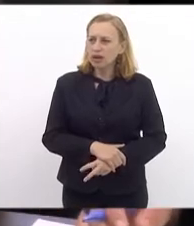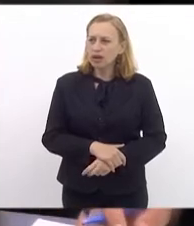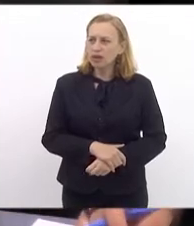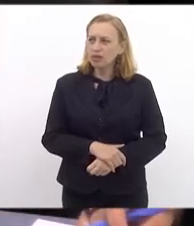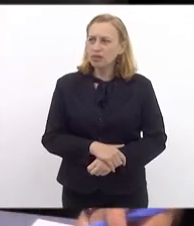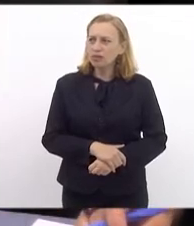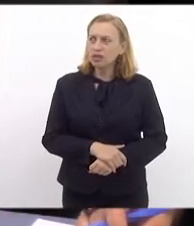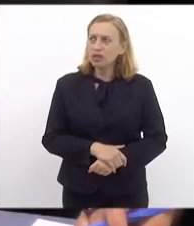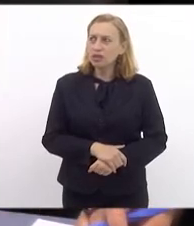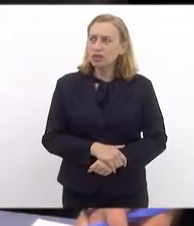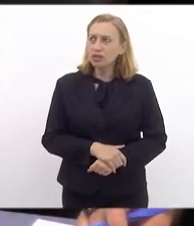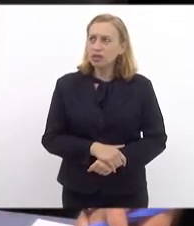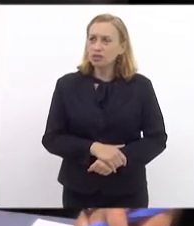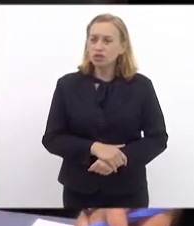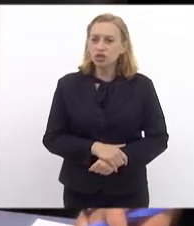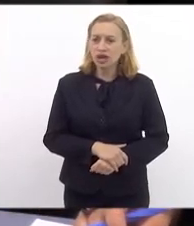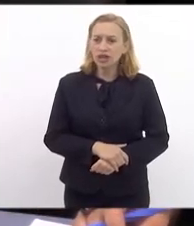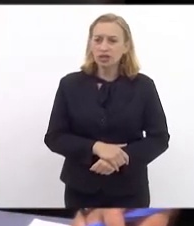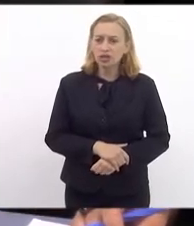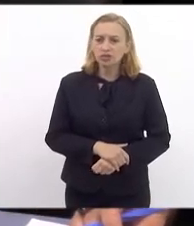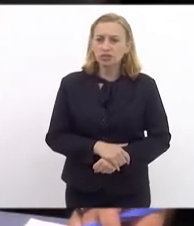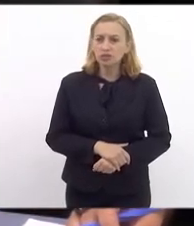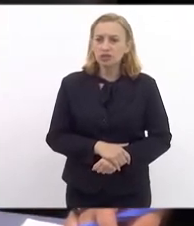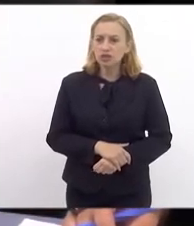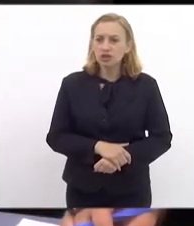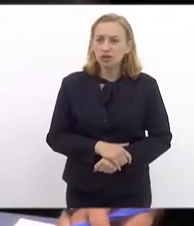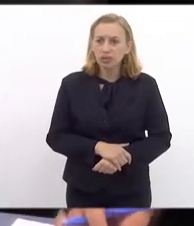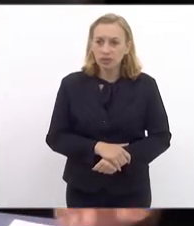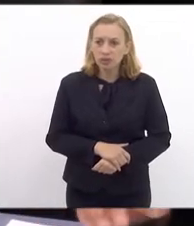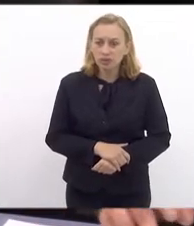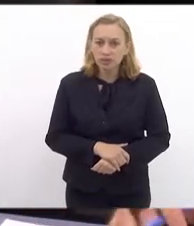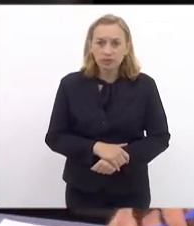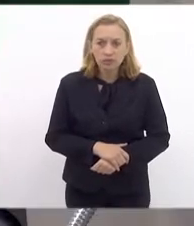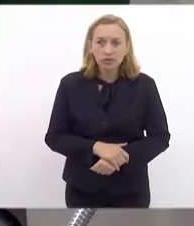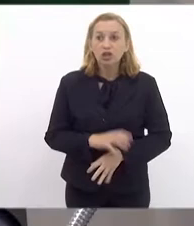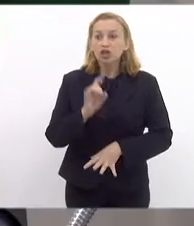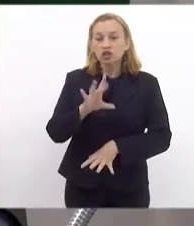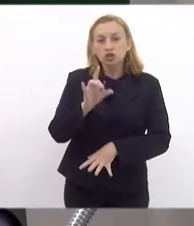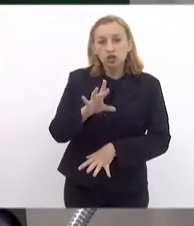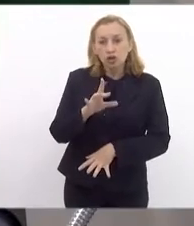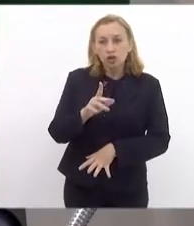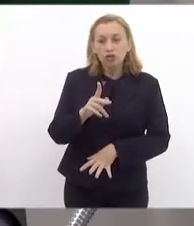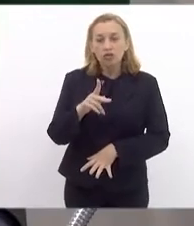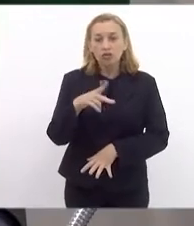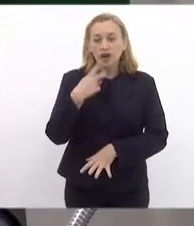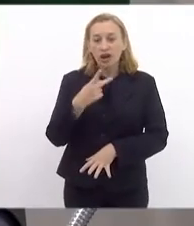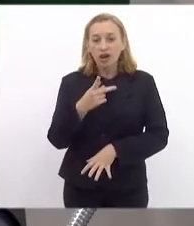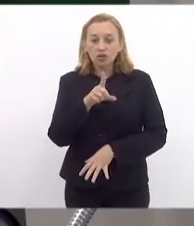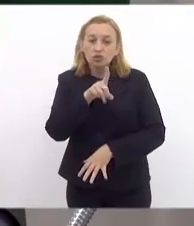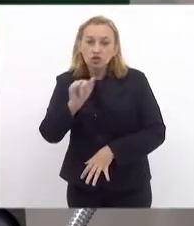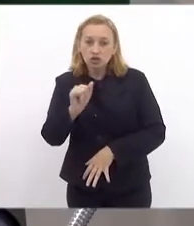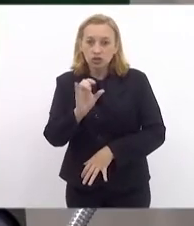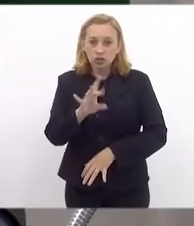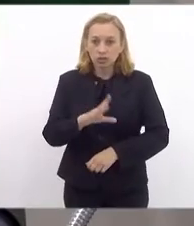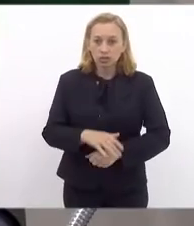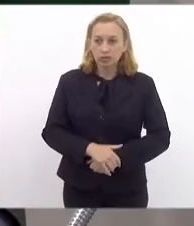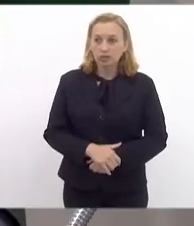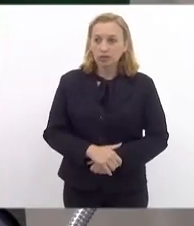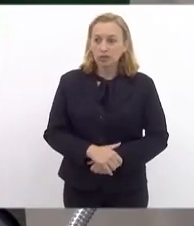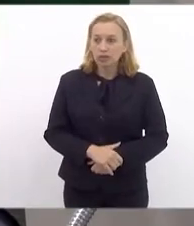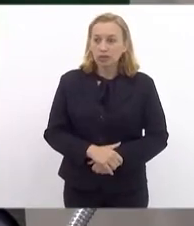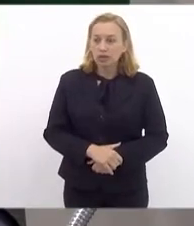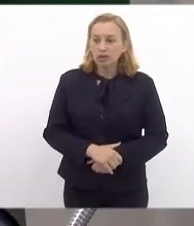tá fazendo falado da transferência de crédito limitada a setenta por cento e Ah tá